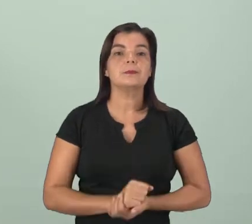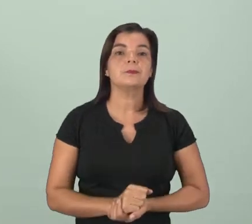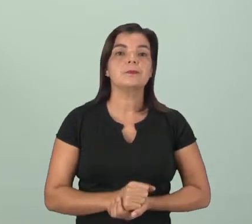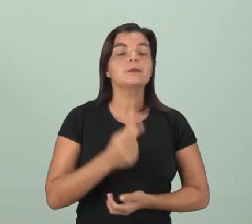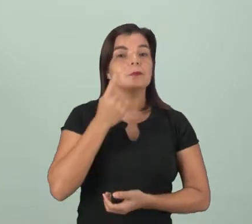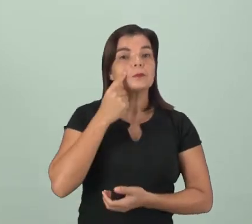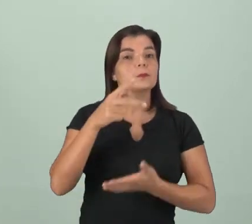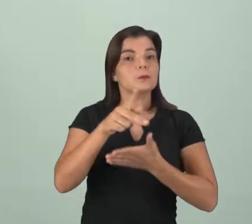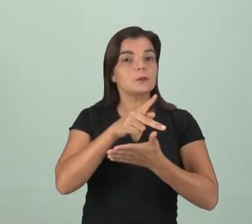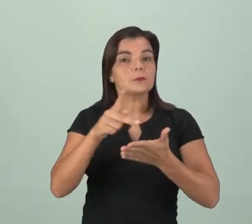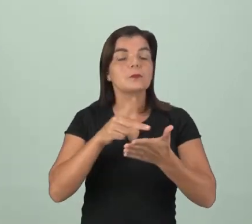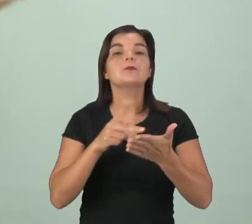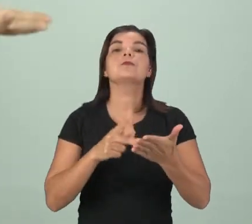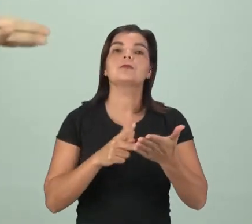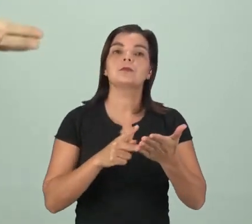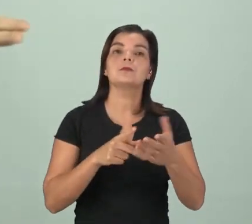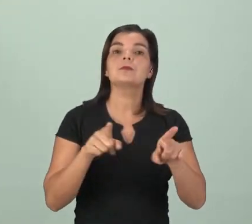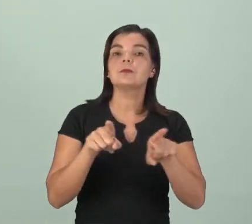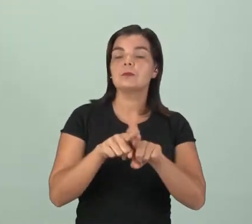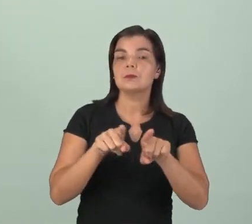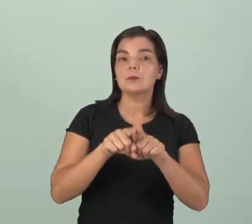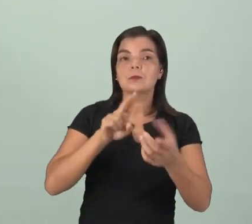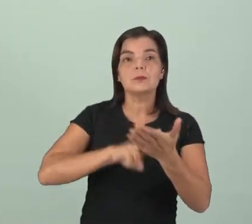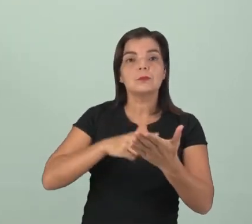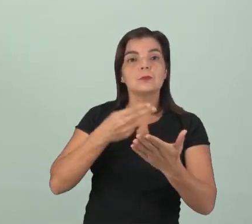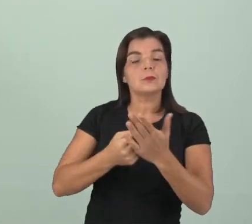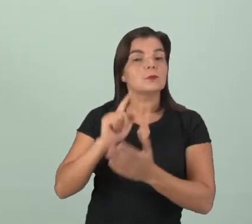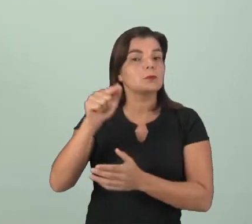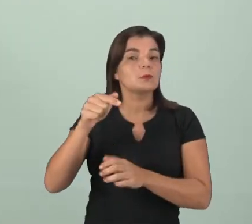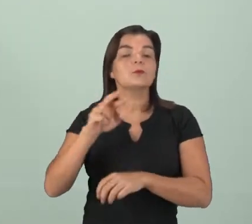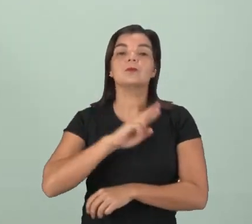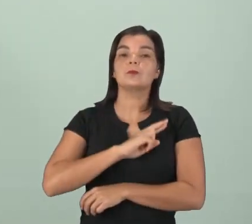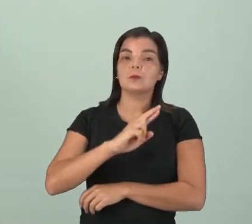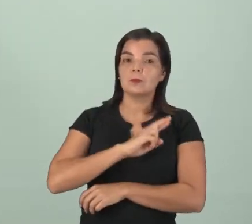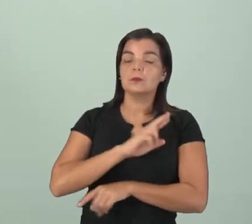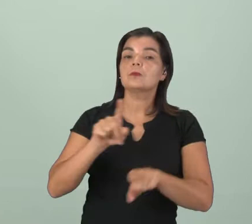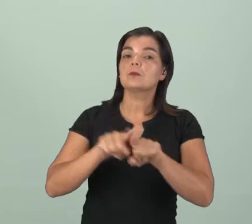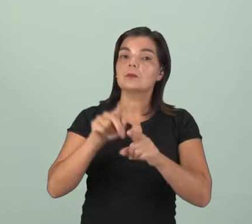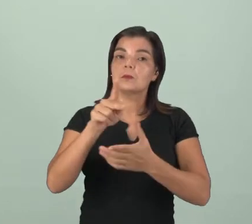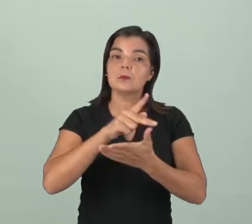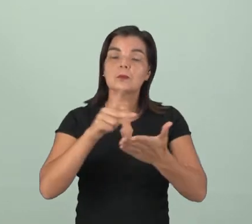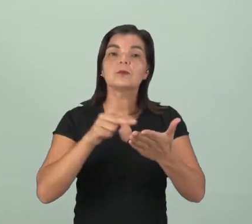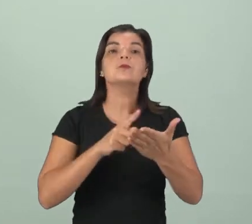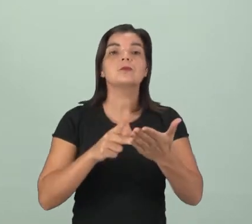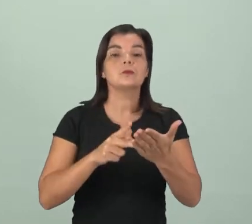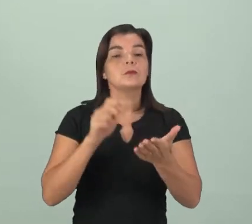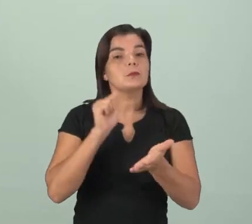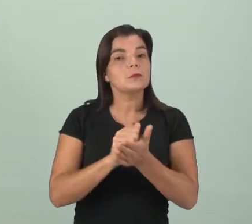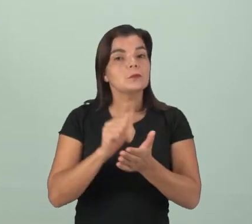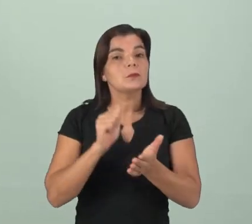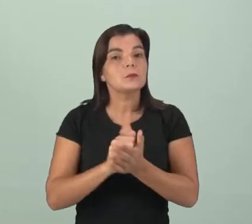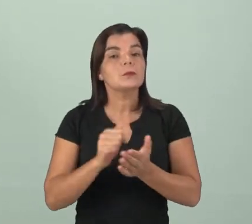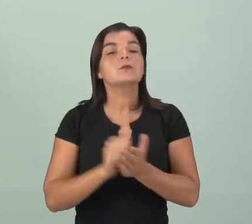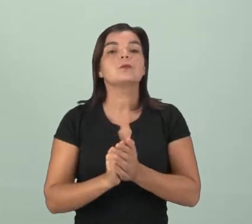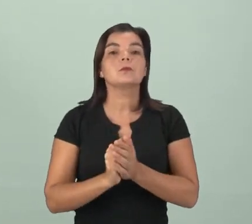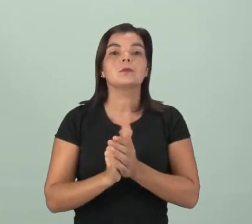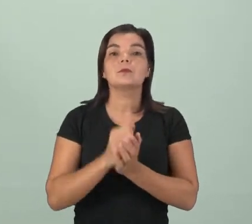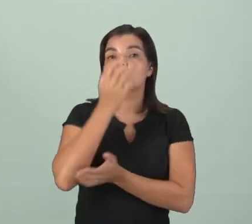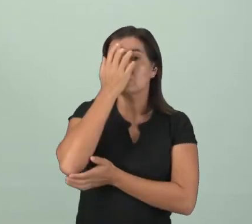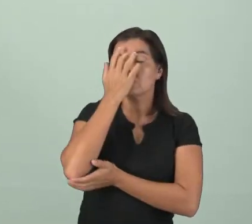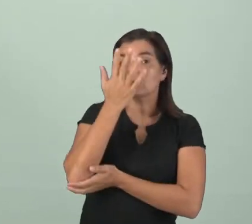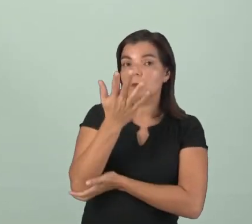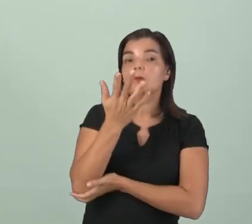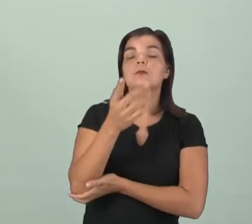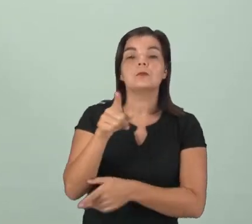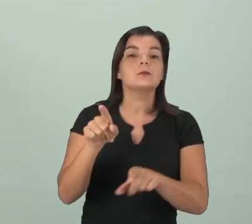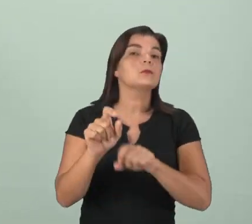Há poesias na tradição hindu e em outras religiões, poesias que são registradas e com